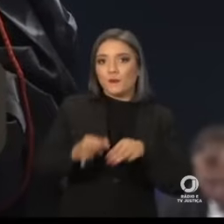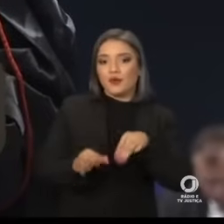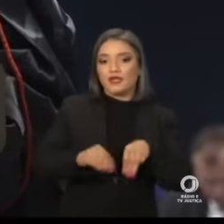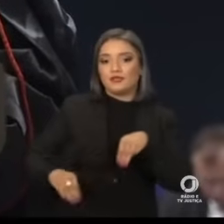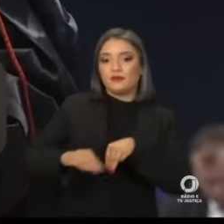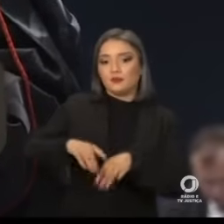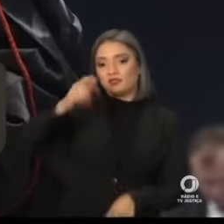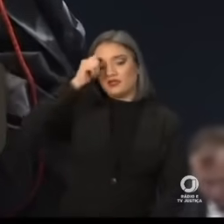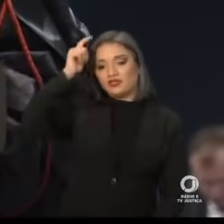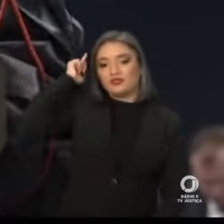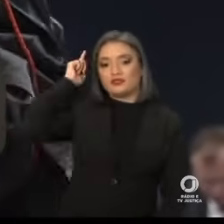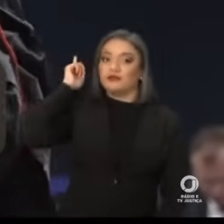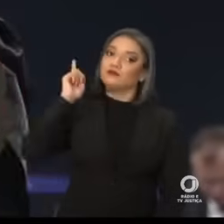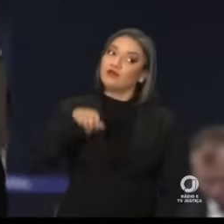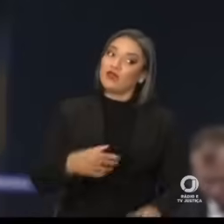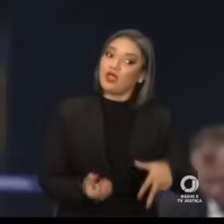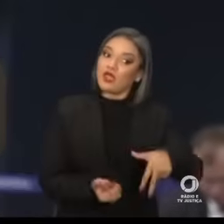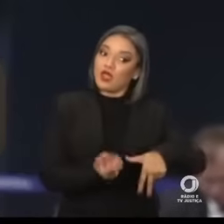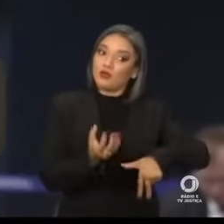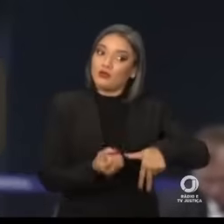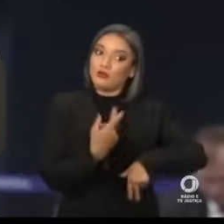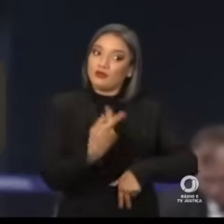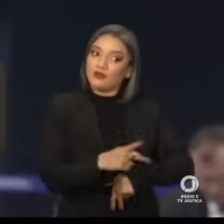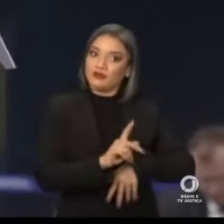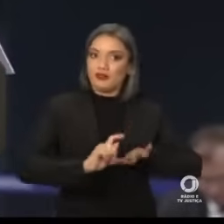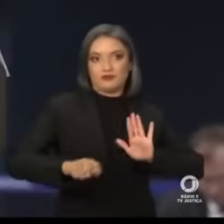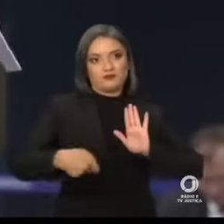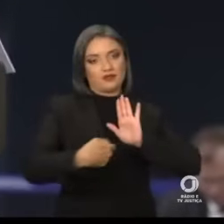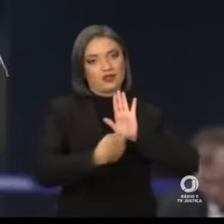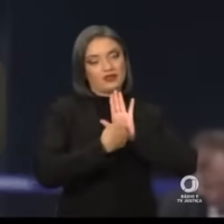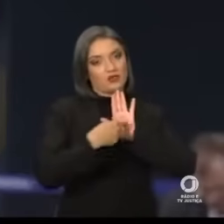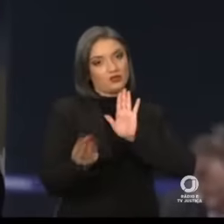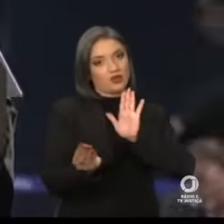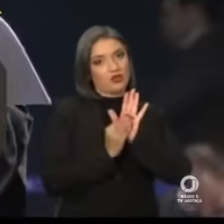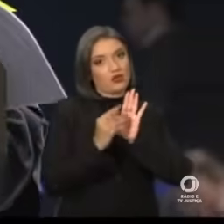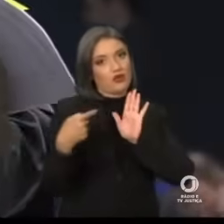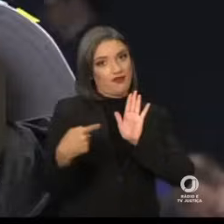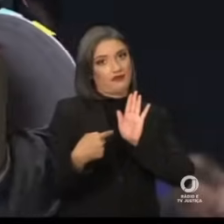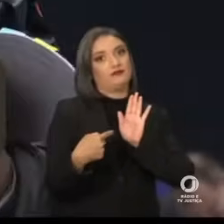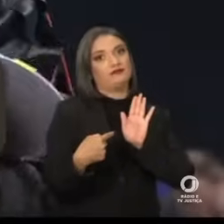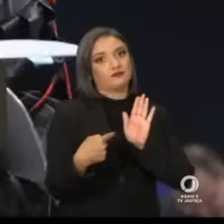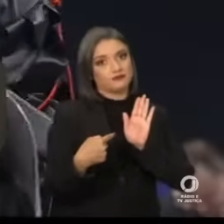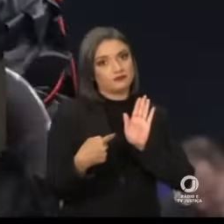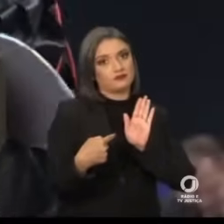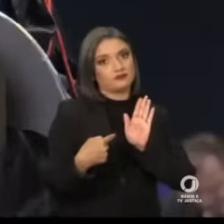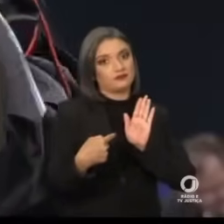Do depoimento dele. A denúncia reproduz isso. A denúncia